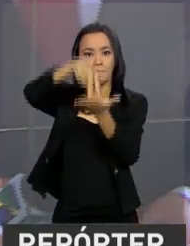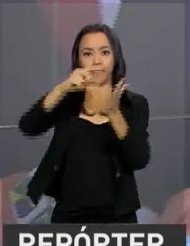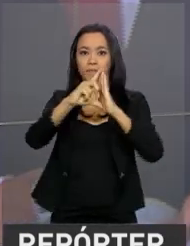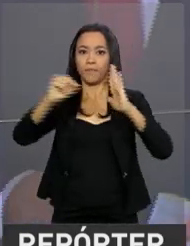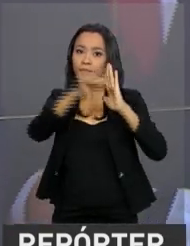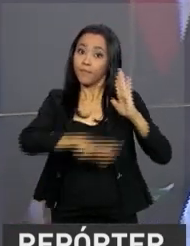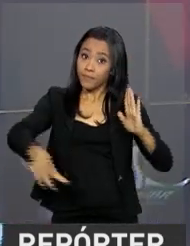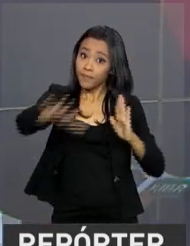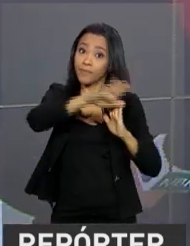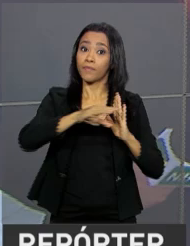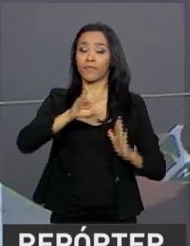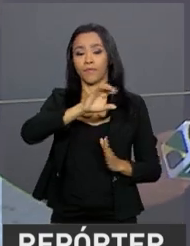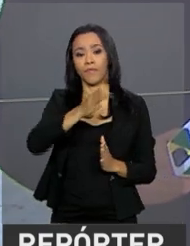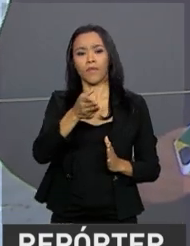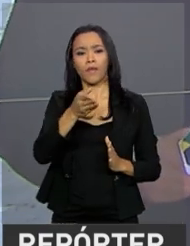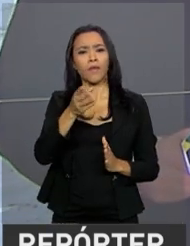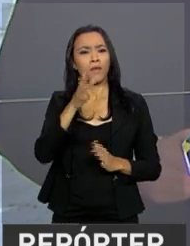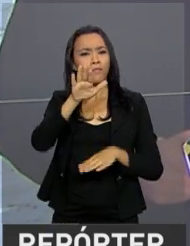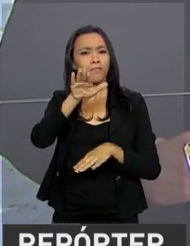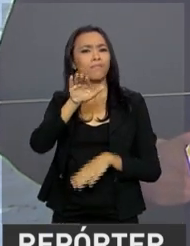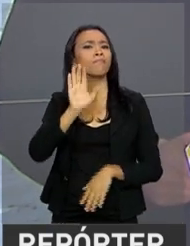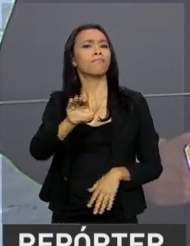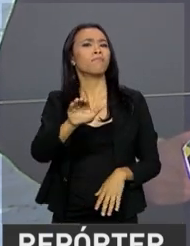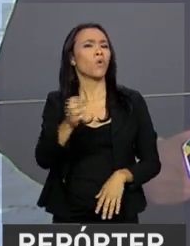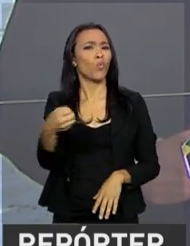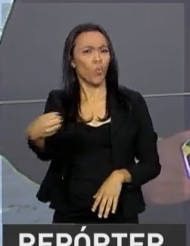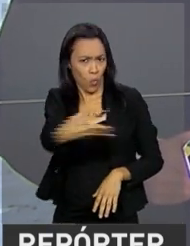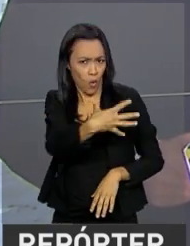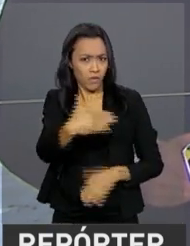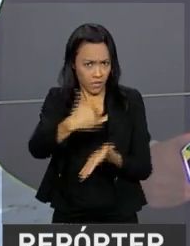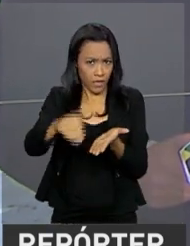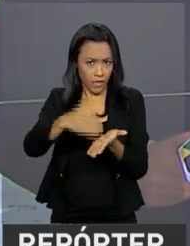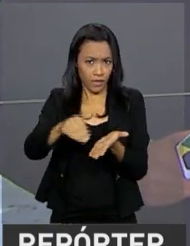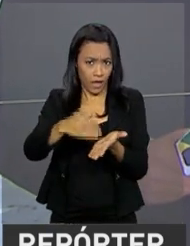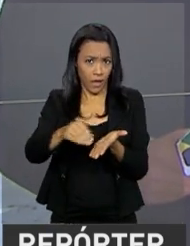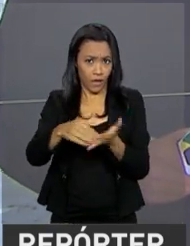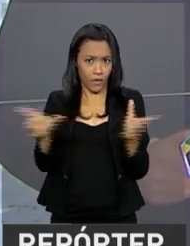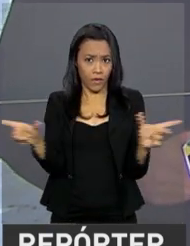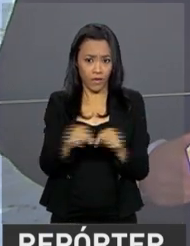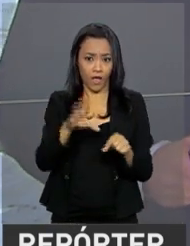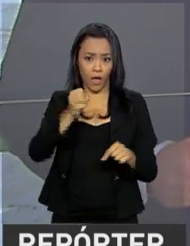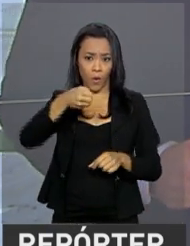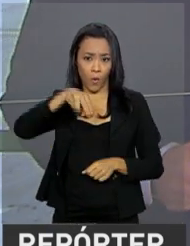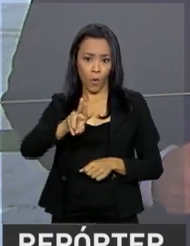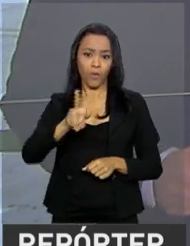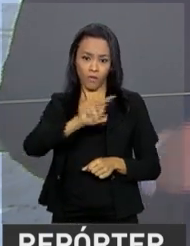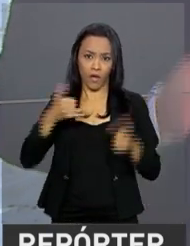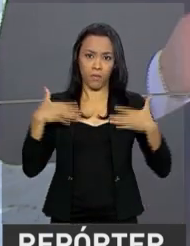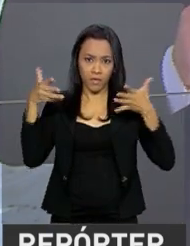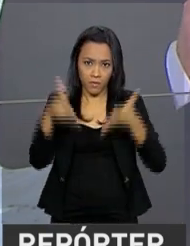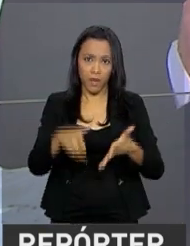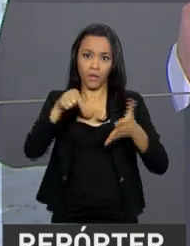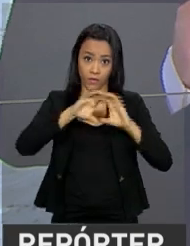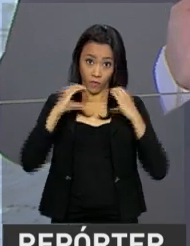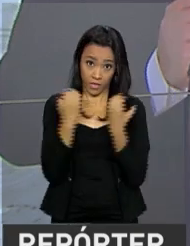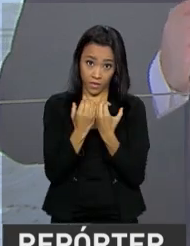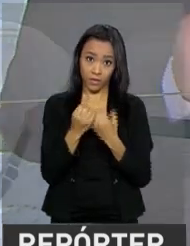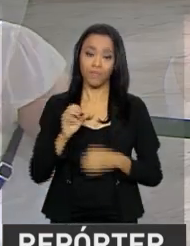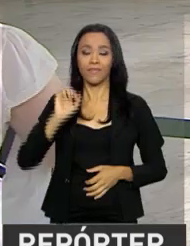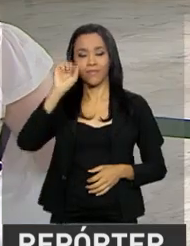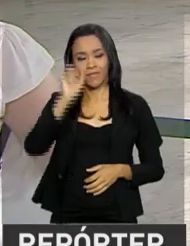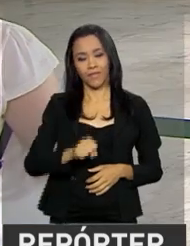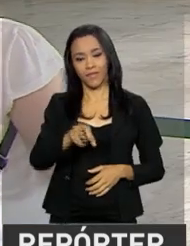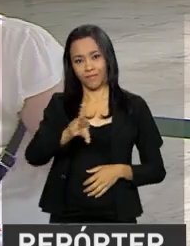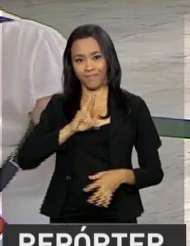gente. JP, me diz uma coisa, o novo secretário-geral da ONU também vai participar dessa conferência? Vai sim, viu,